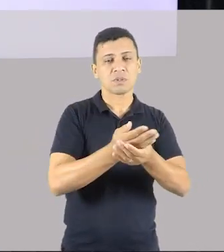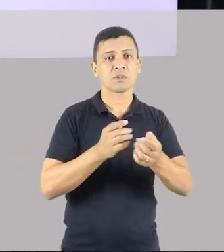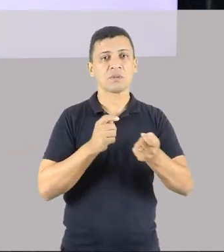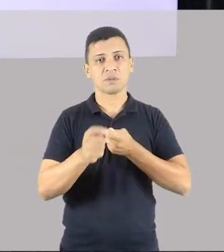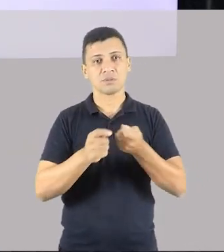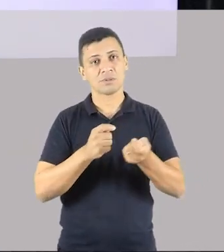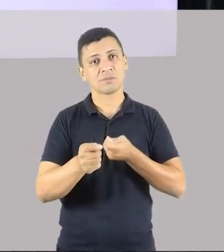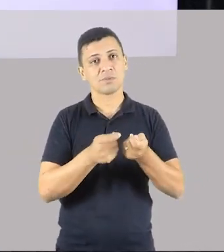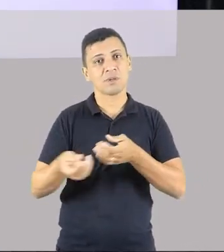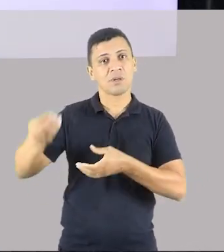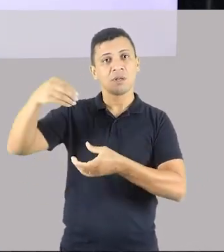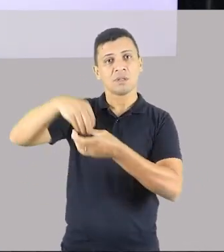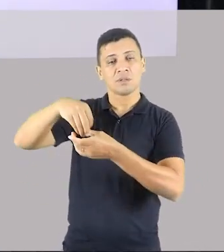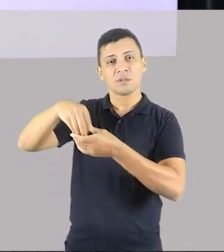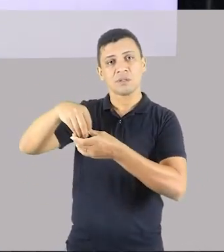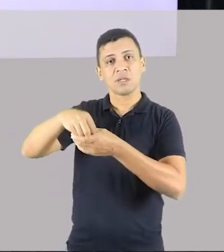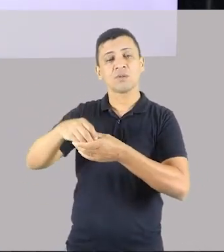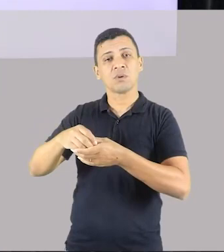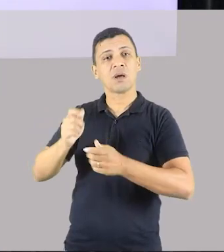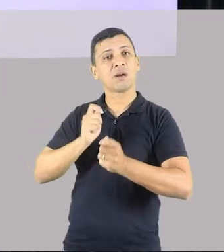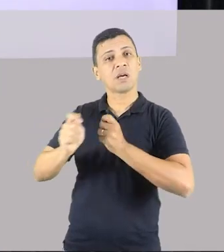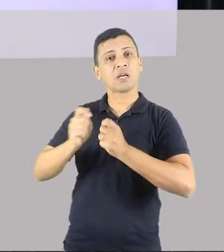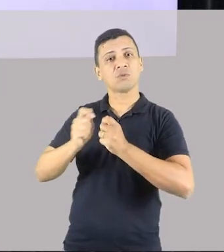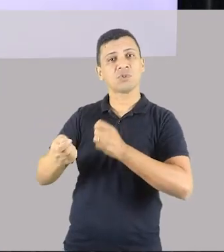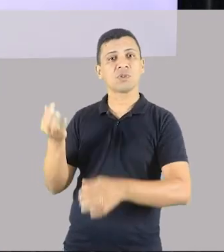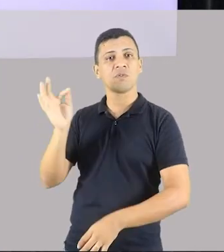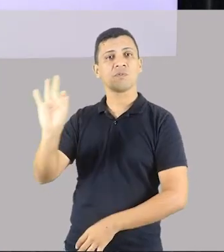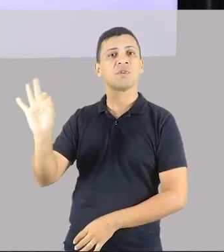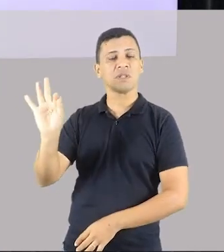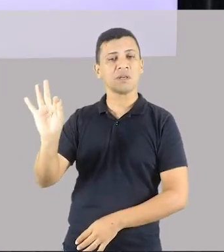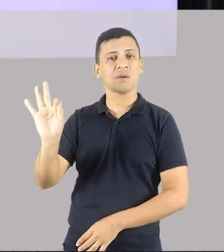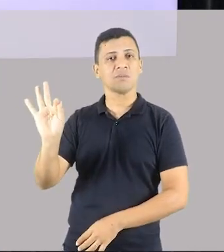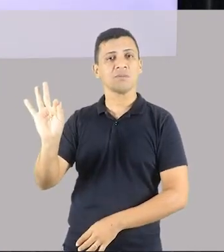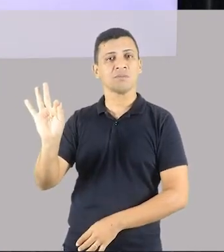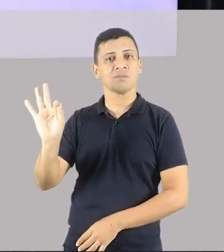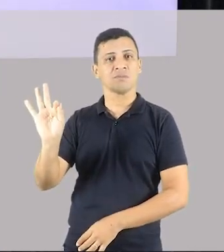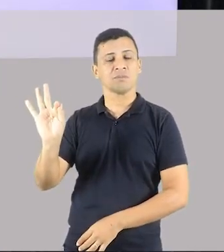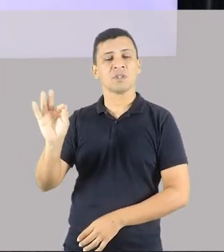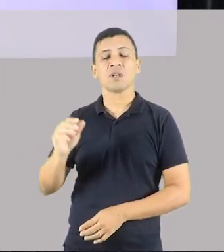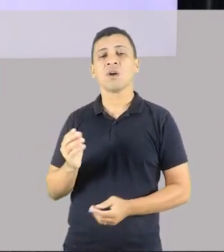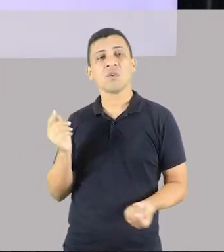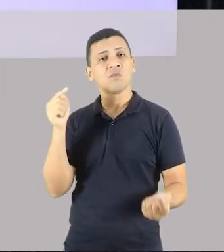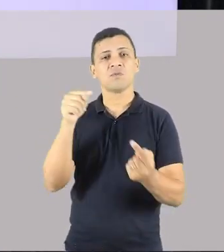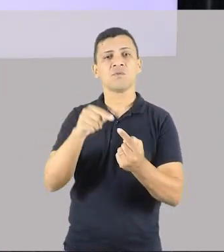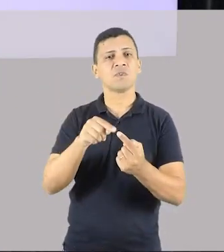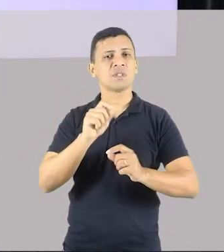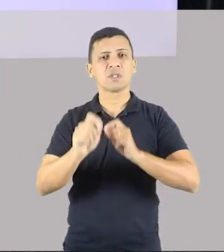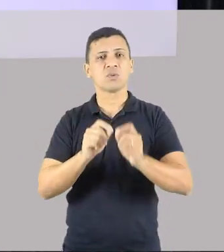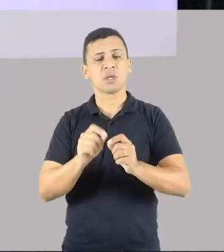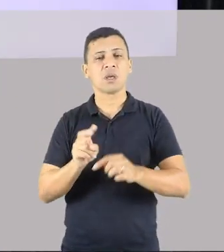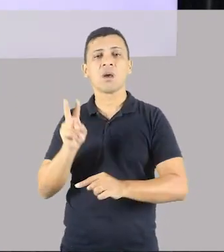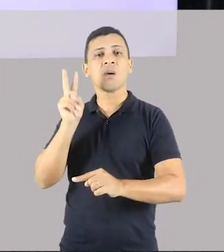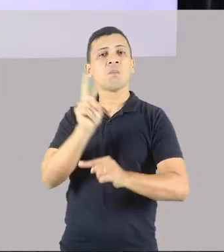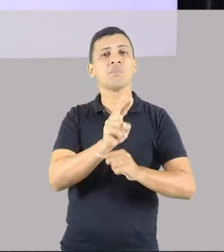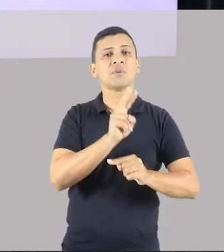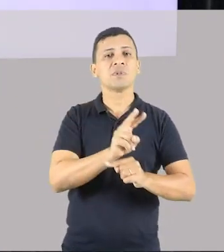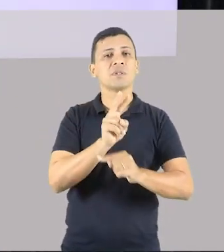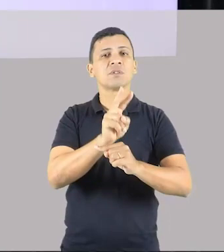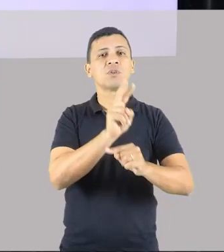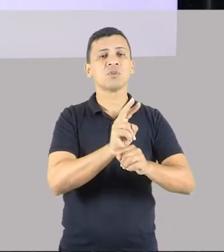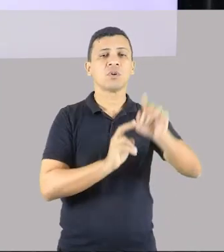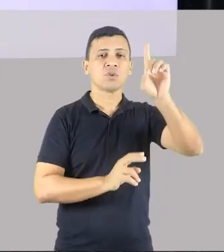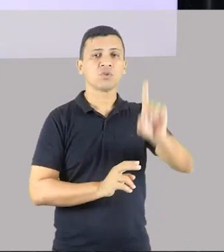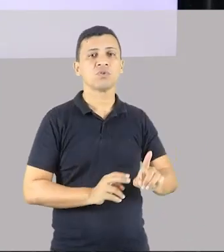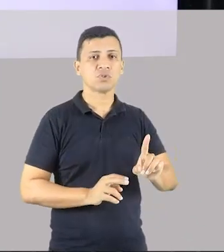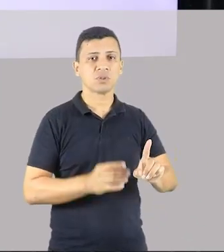âmbito da administração federal, direta e indireta, visando em especial a proteção dos direitos